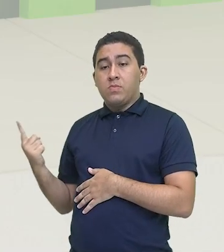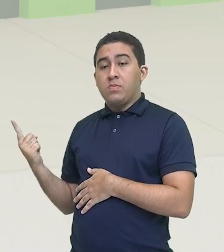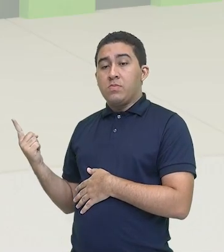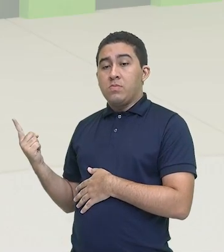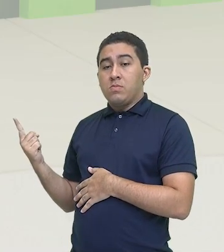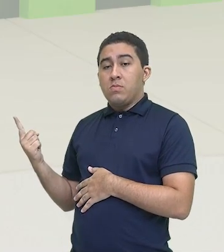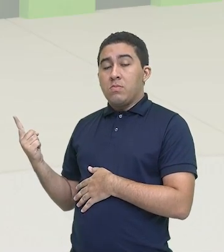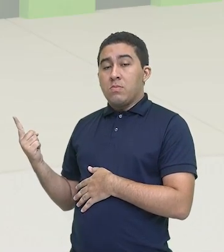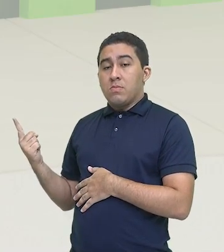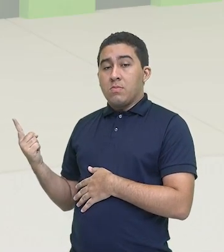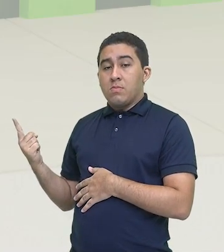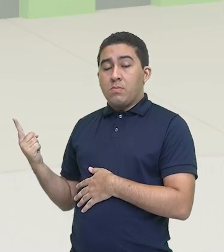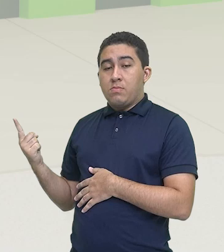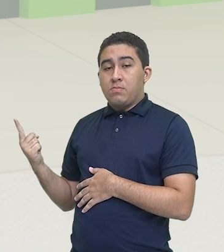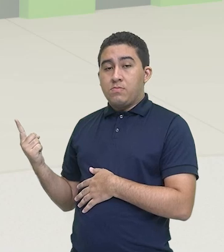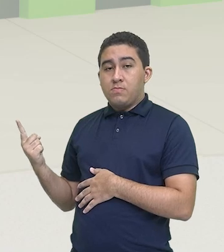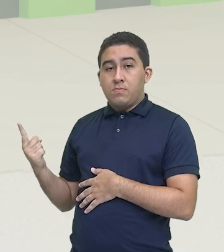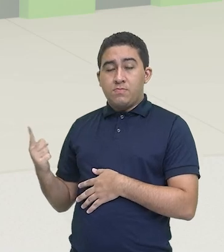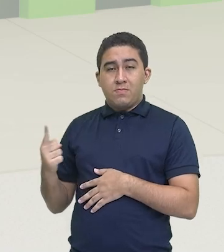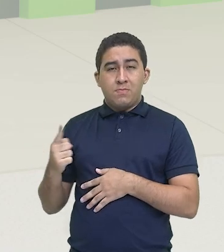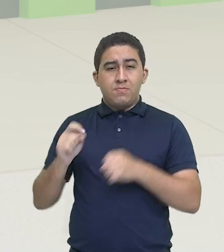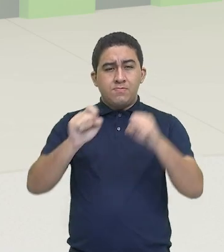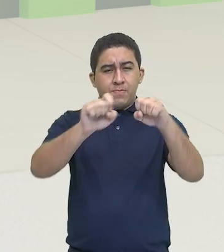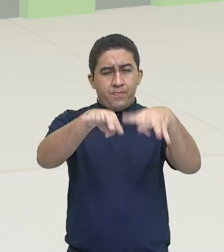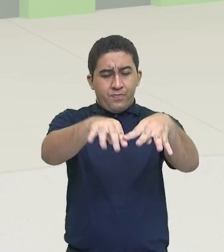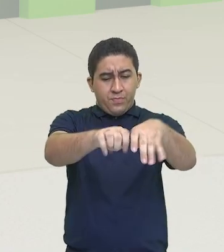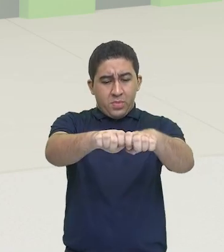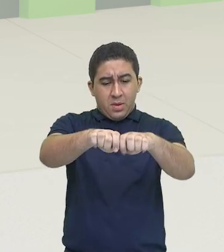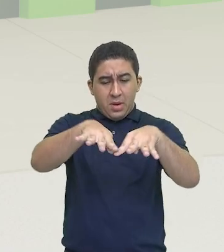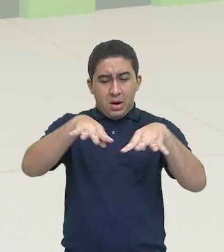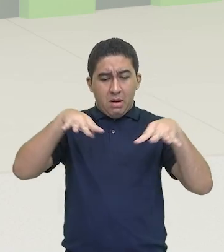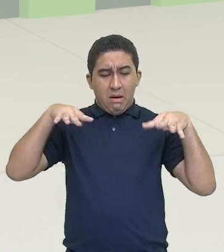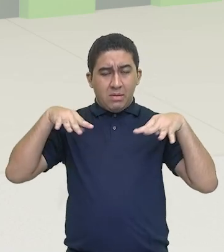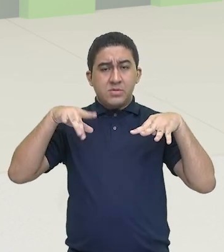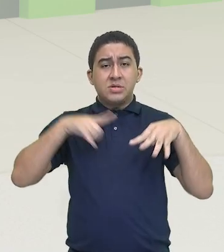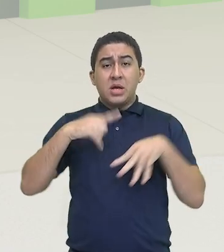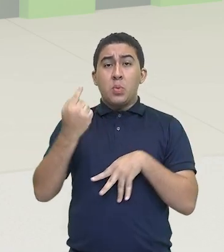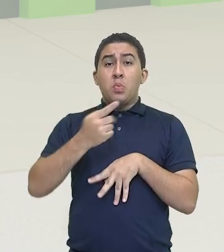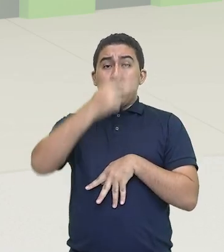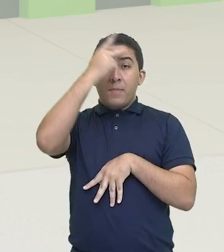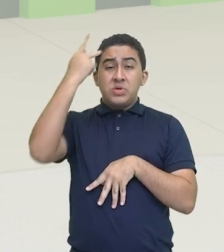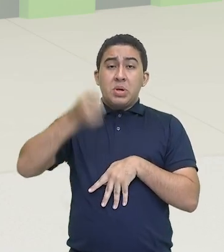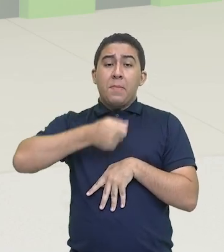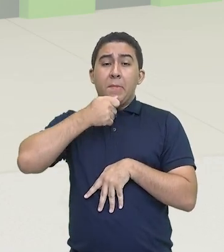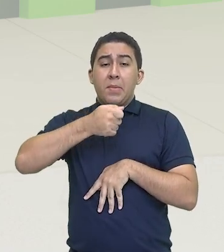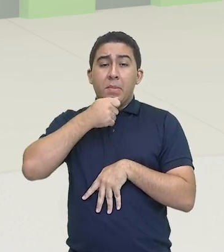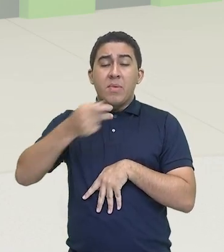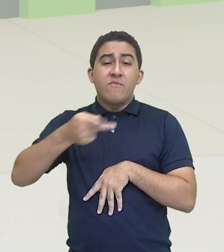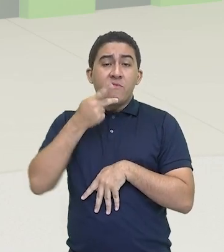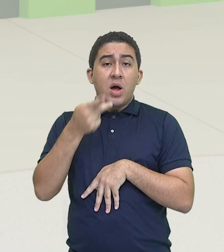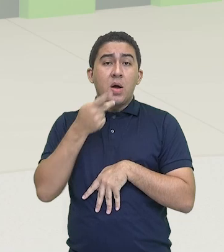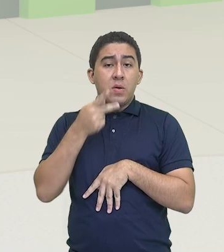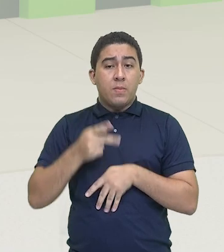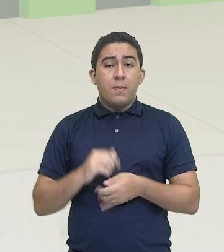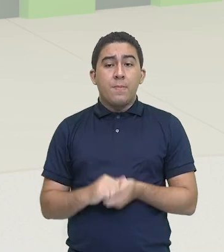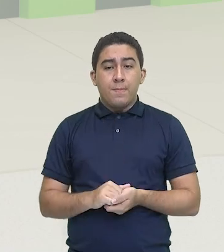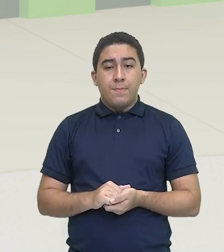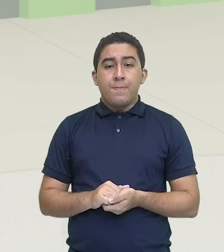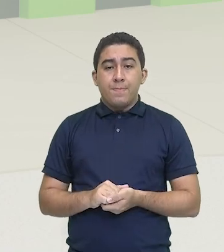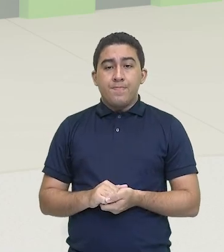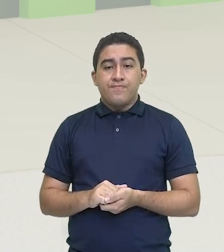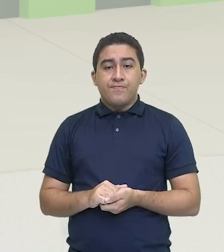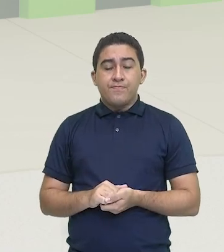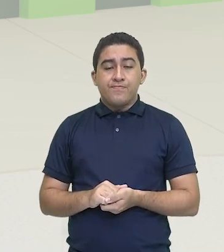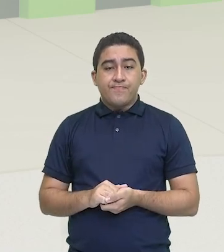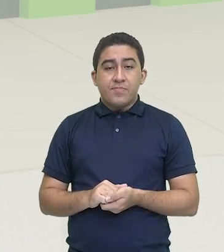são grandes auditórios, tem lá na frente tem uma pessoa falando no púlpito, né? Tem aqui